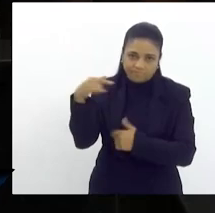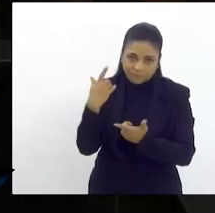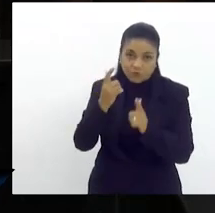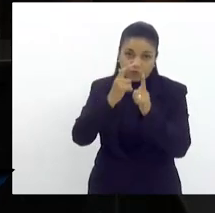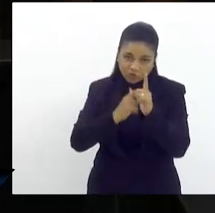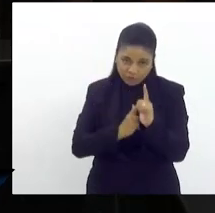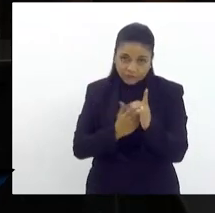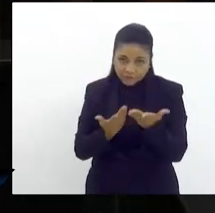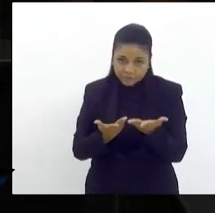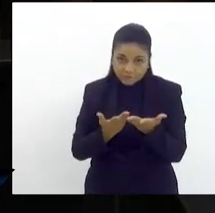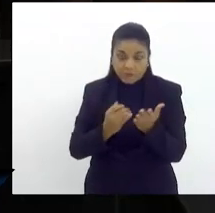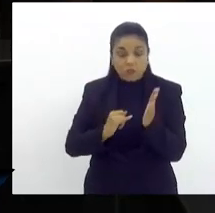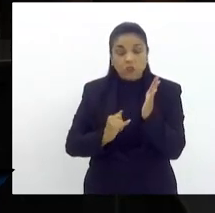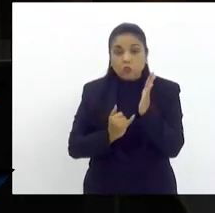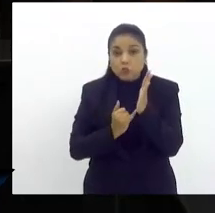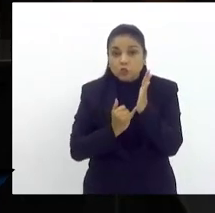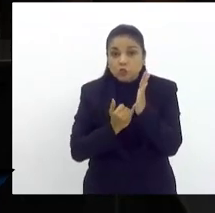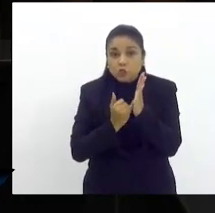juros